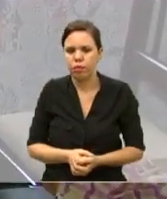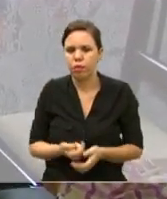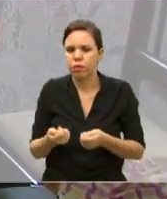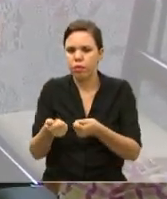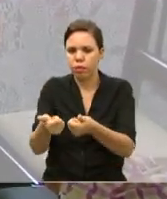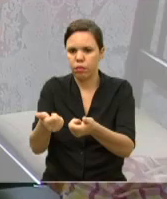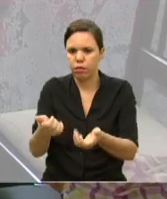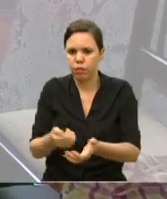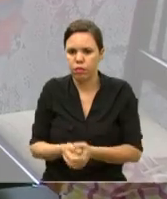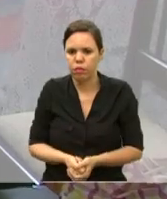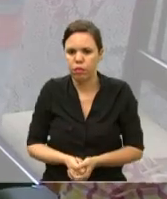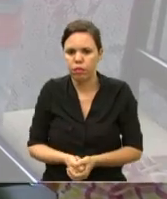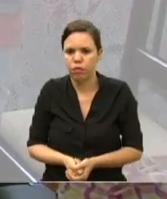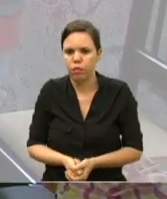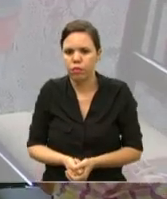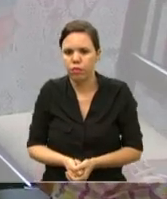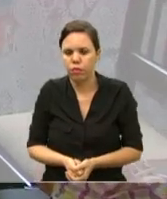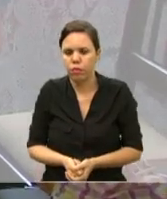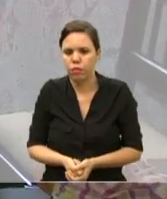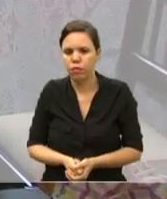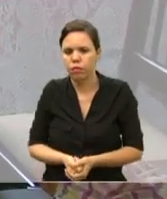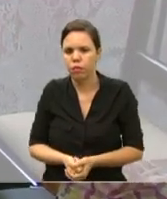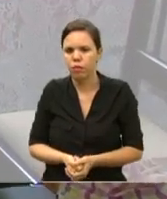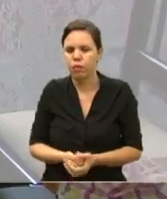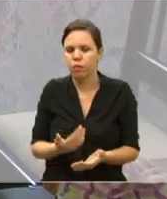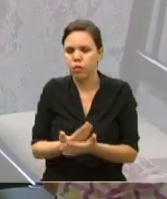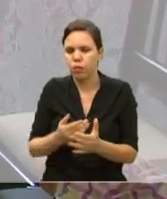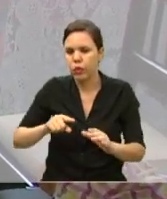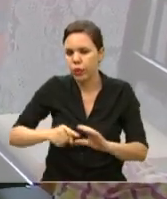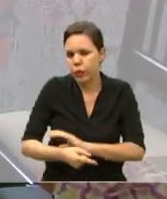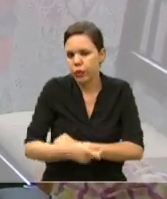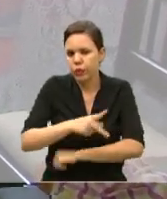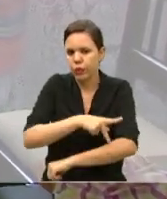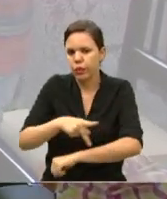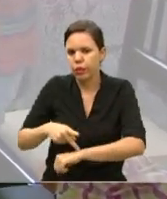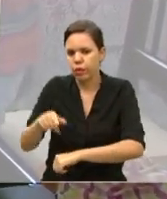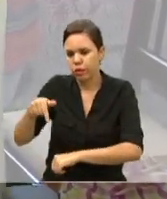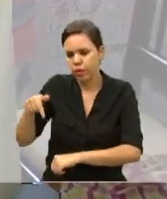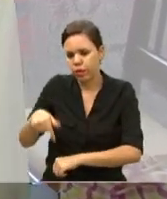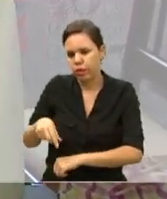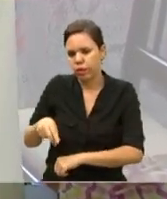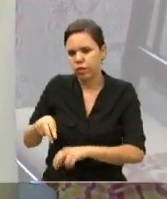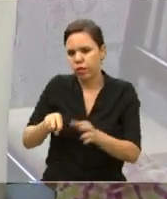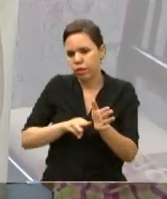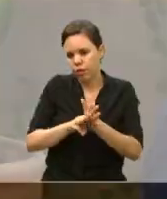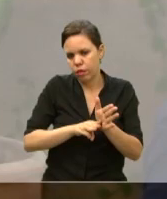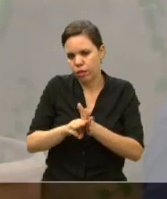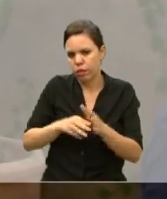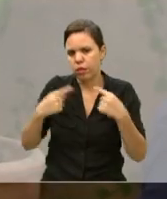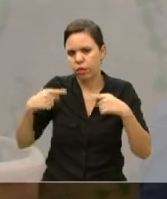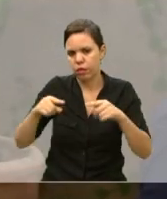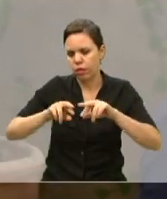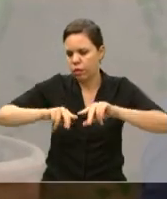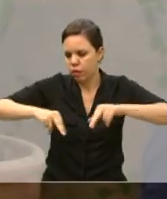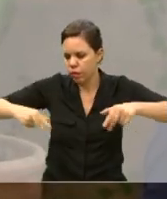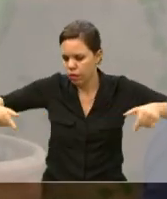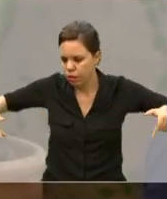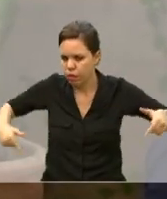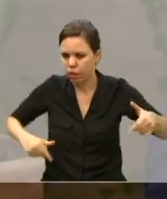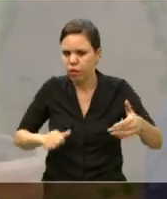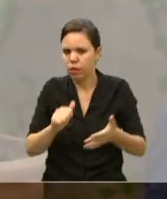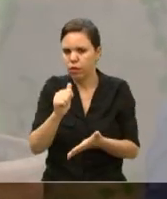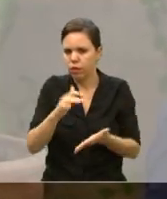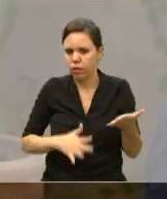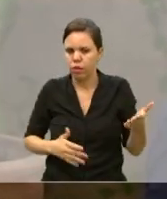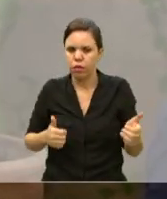como mãe, né, eu vejo a diferença do meu filho quando estudava numa outra escola e quando ele veio para Waldorf. A criança fica mais independente,